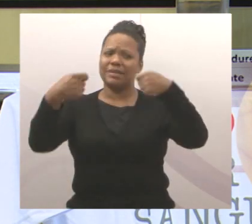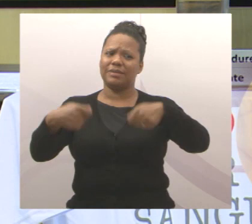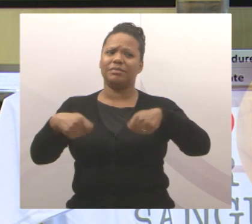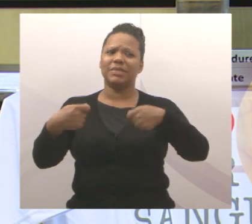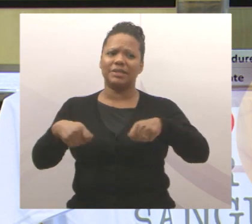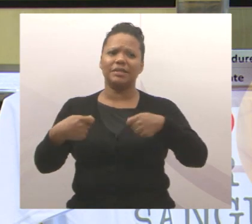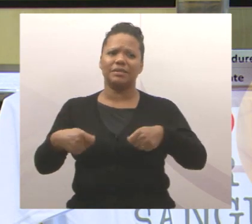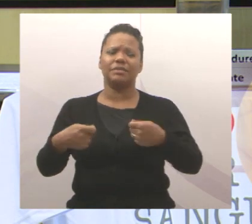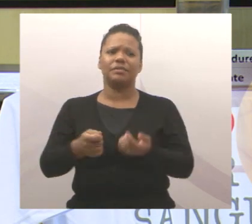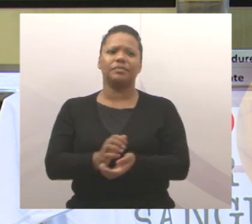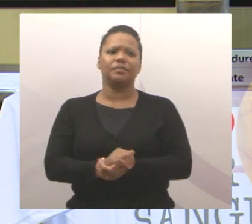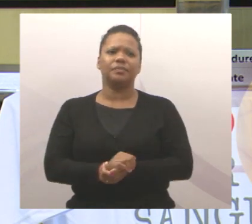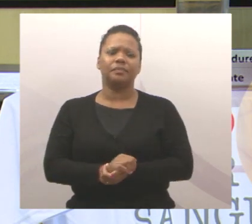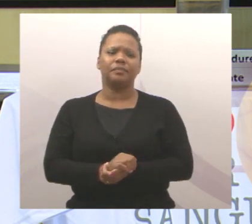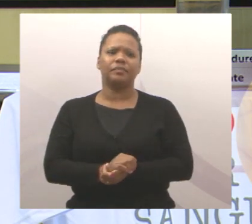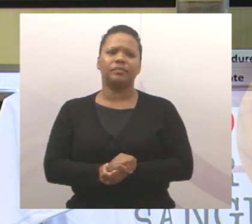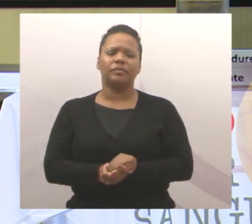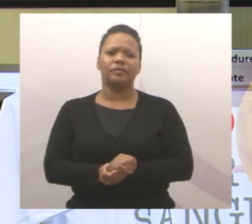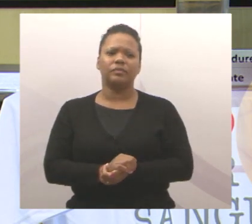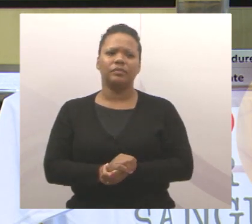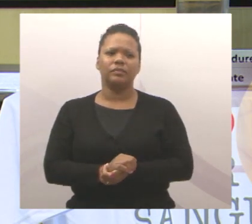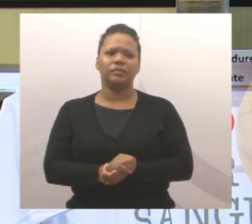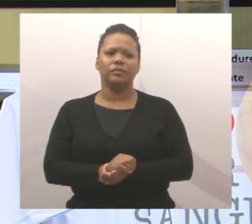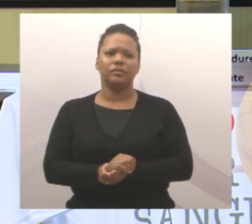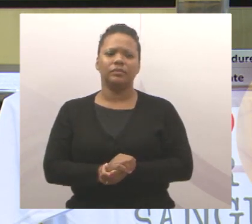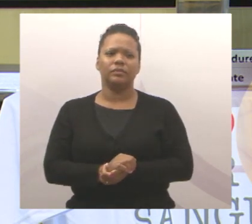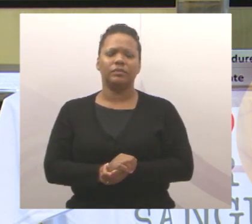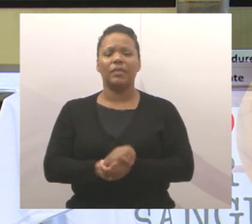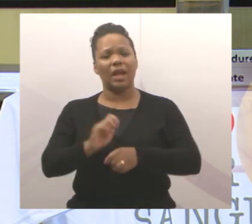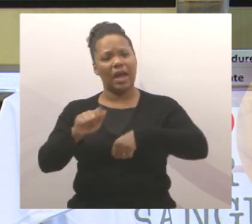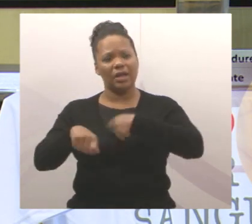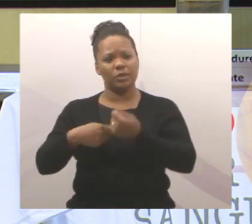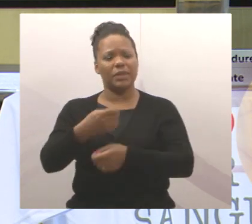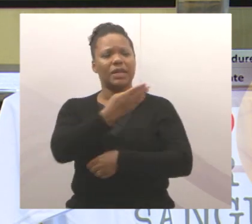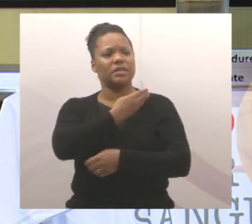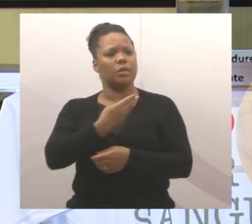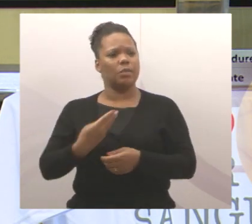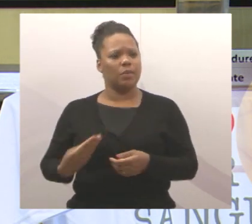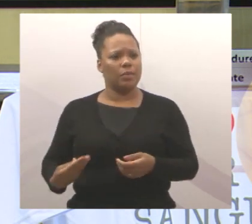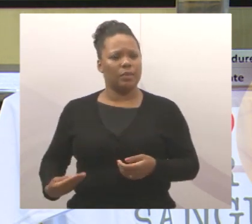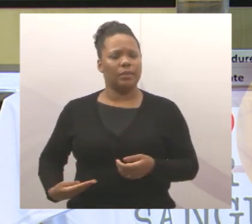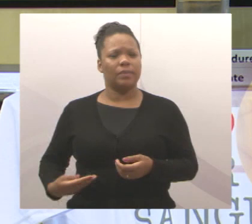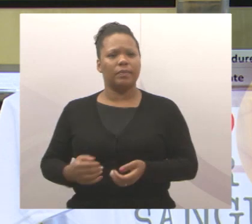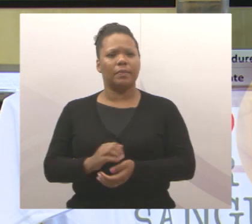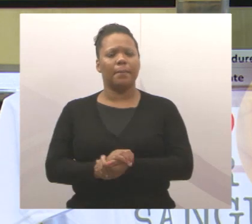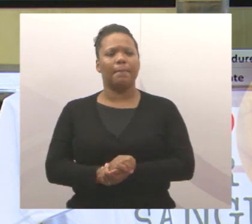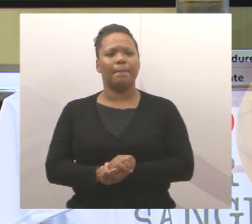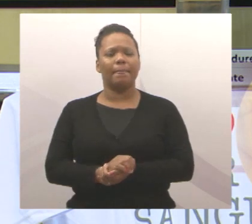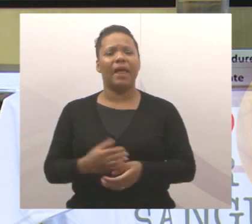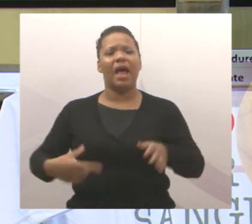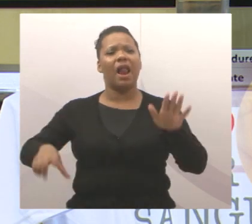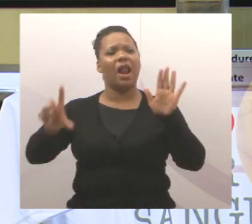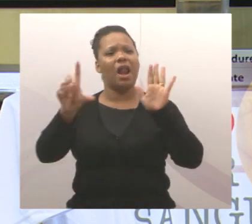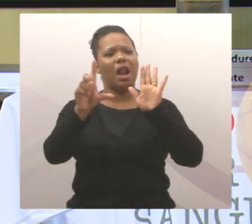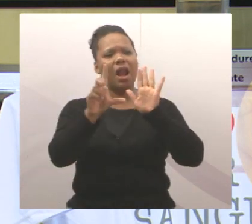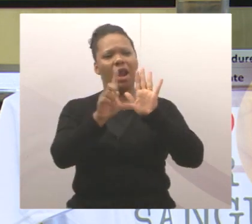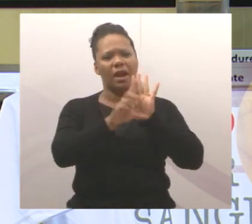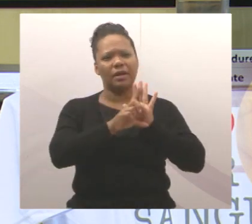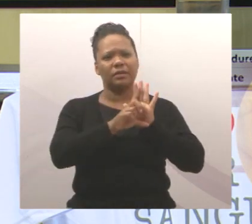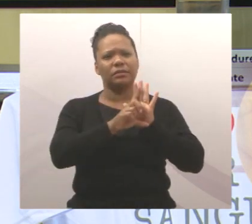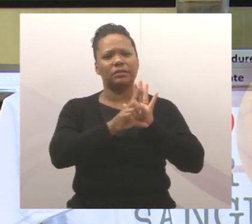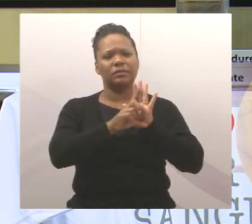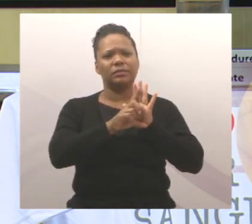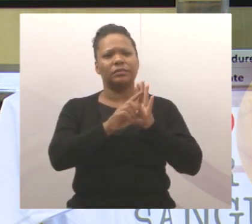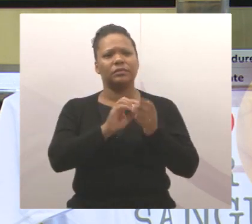por serem estes inapropriáveis. A administração pública apenas aplica a lei ao caso concreto,